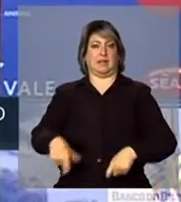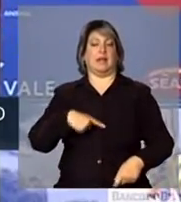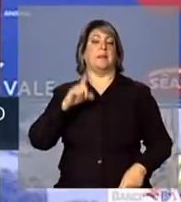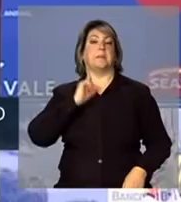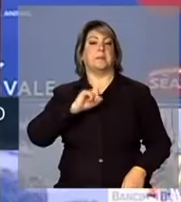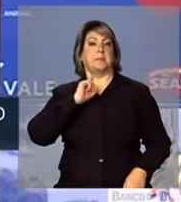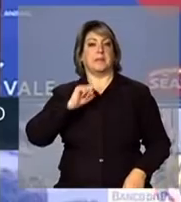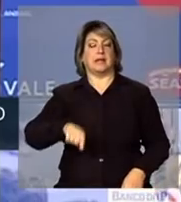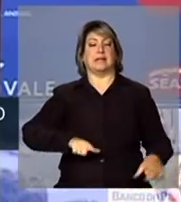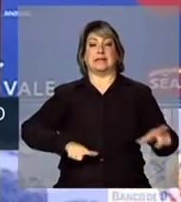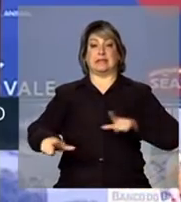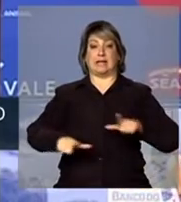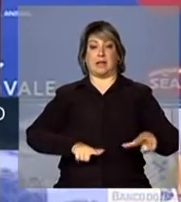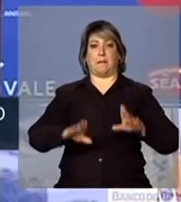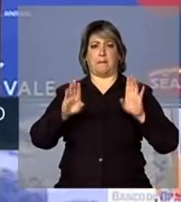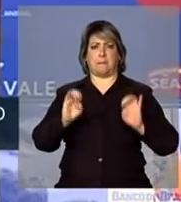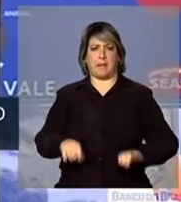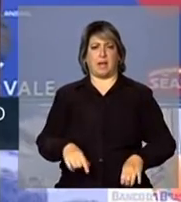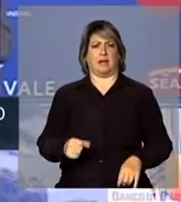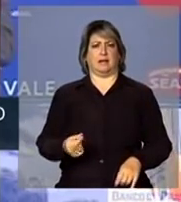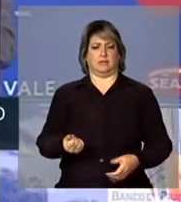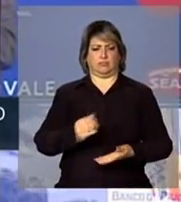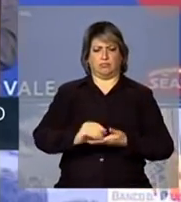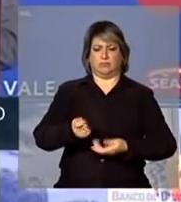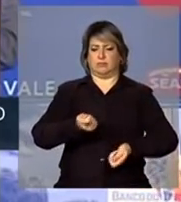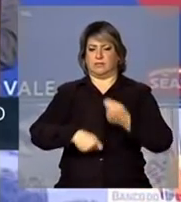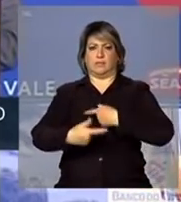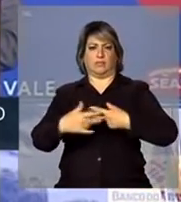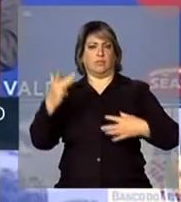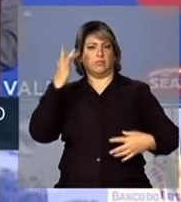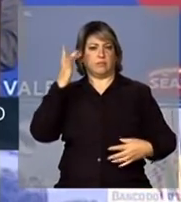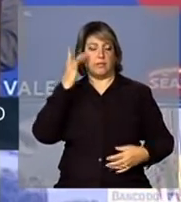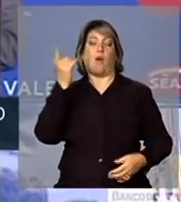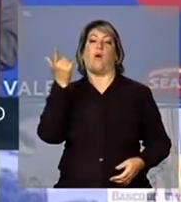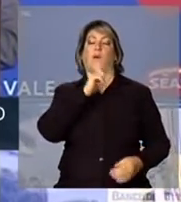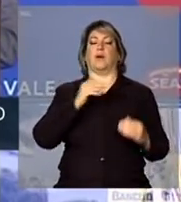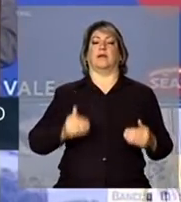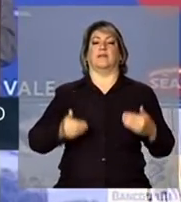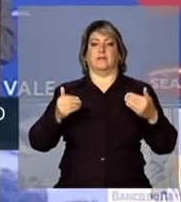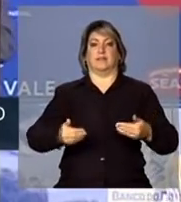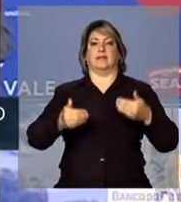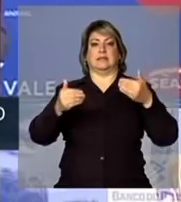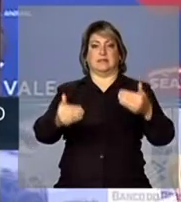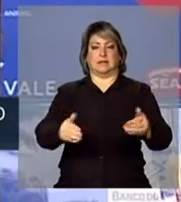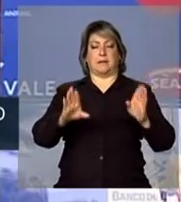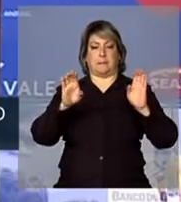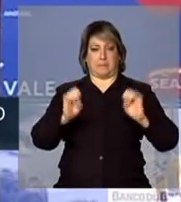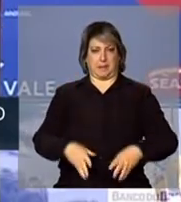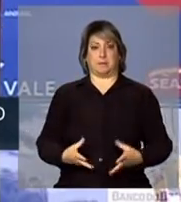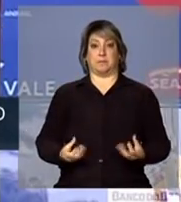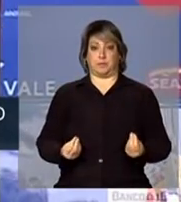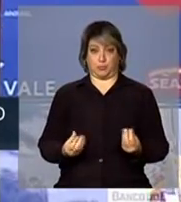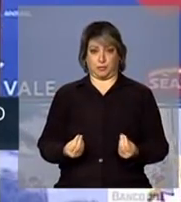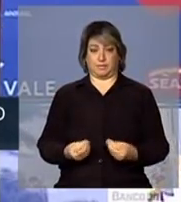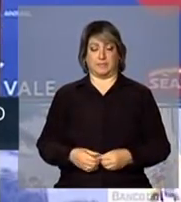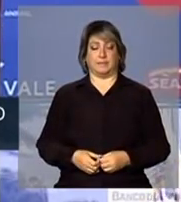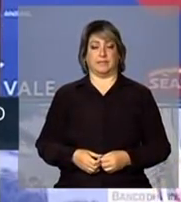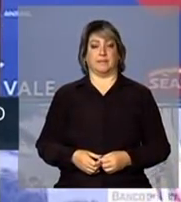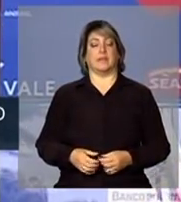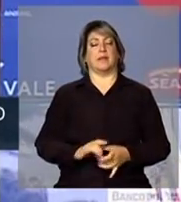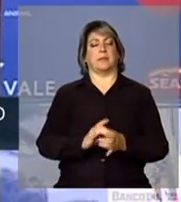que, trabalhando de maneira empreendedora, engenhosa e criativa, conseguiram avançar e avançar bastante.